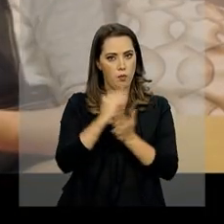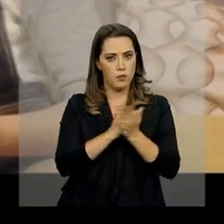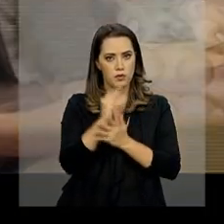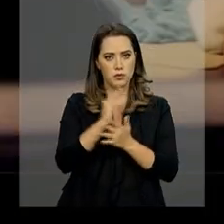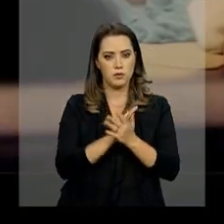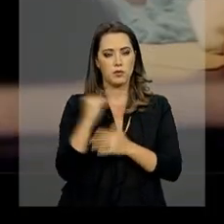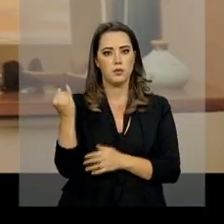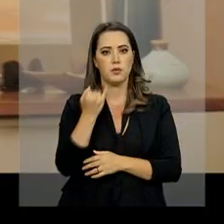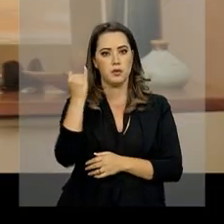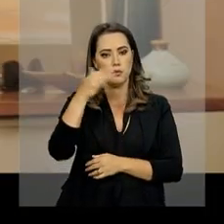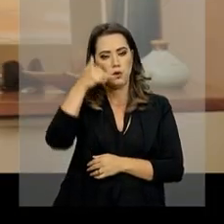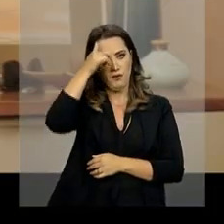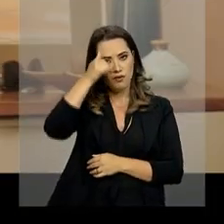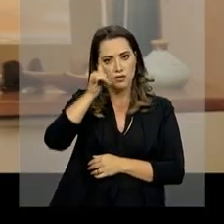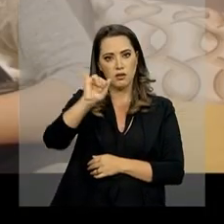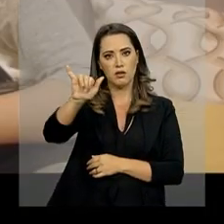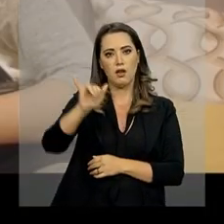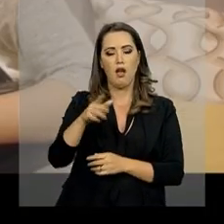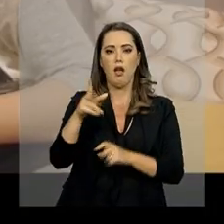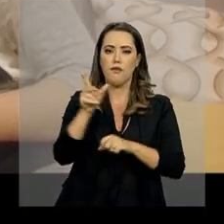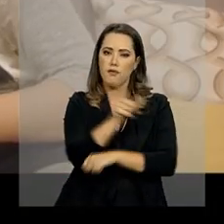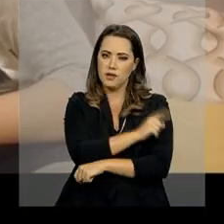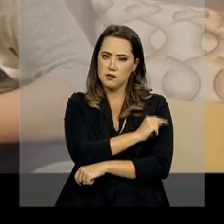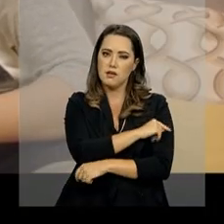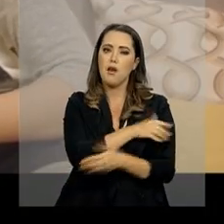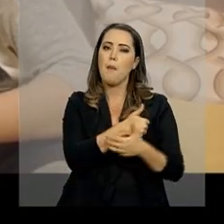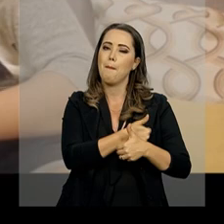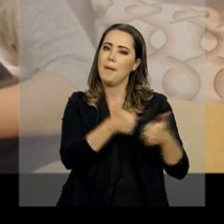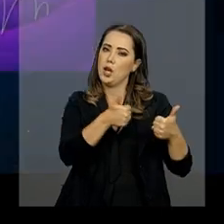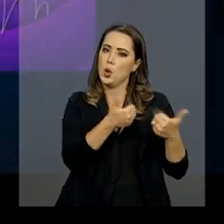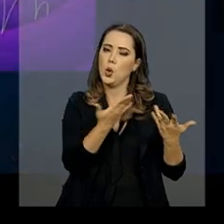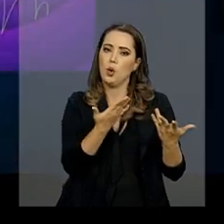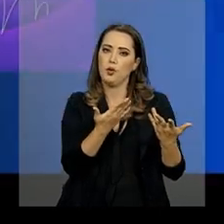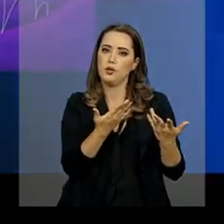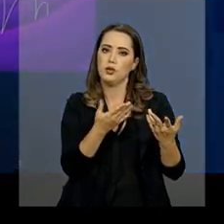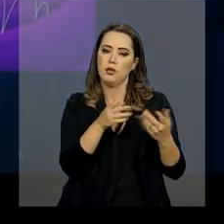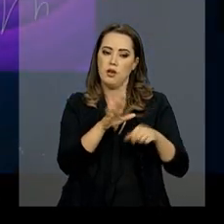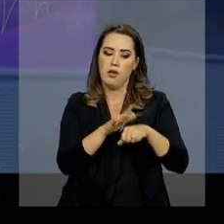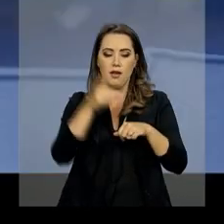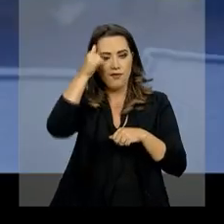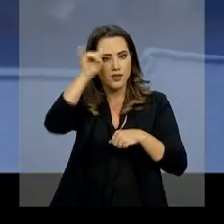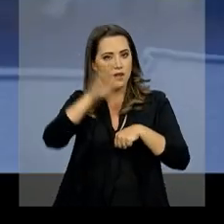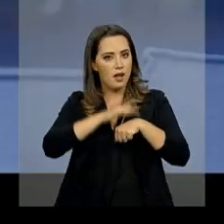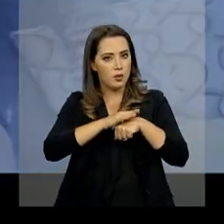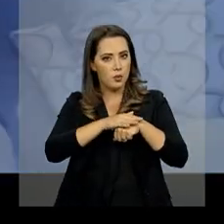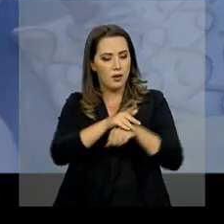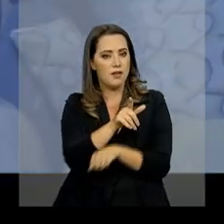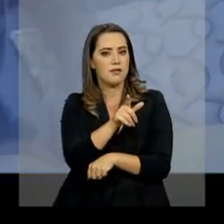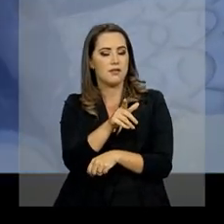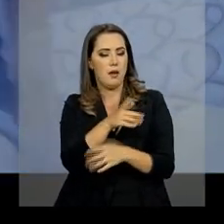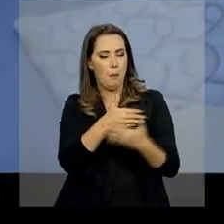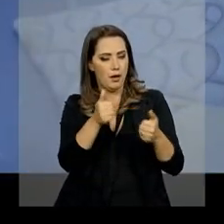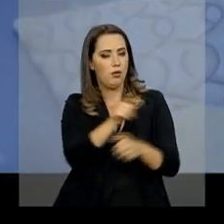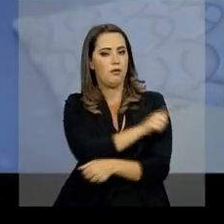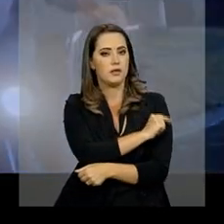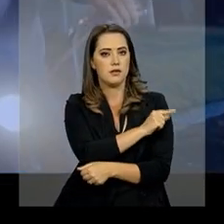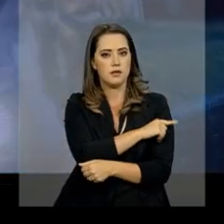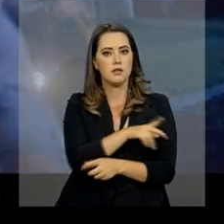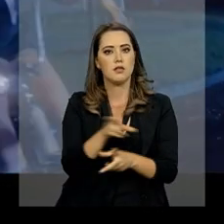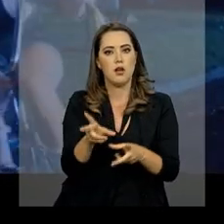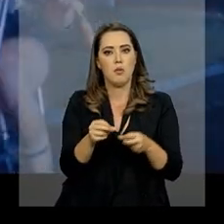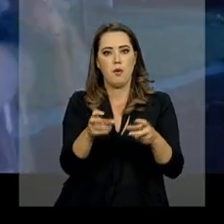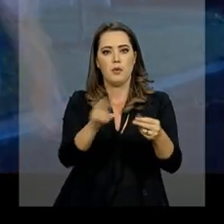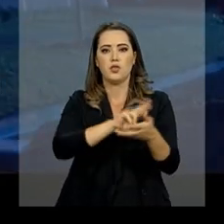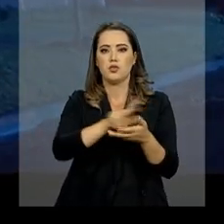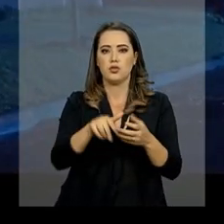ar e destaca que a prevenção por meio da vacina é a melhor forma de combater esse vírus que causa vários tipos